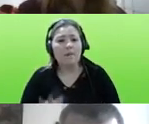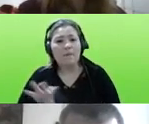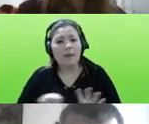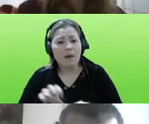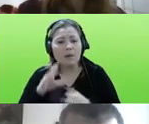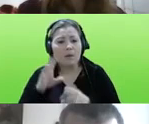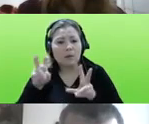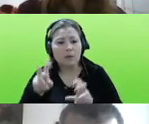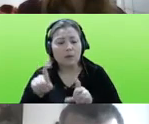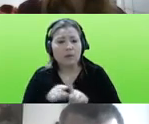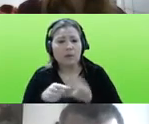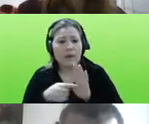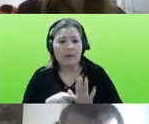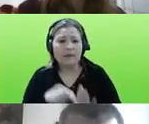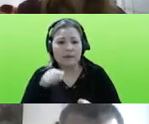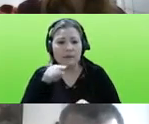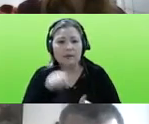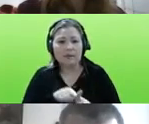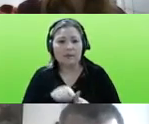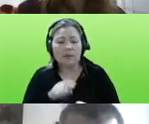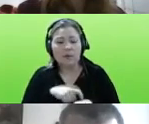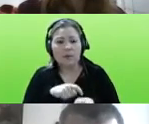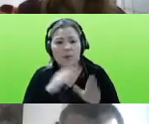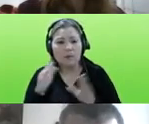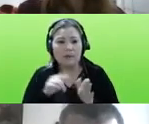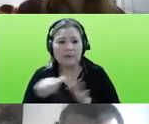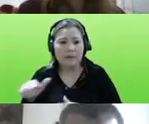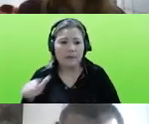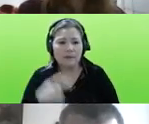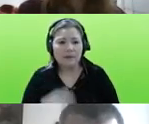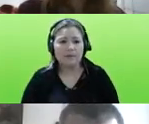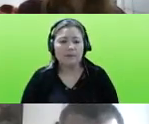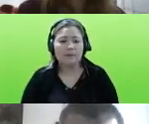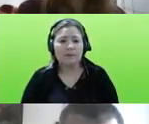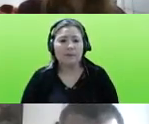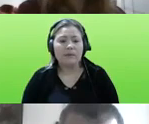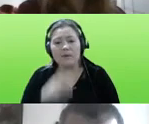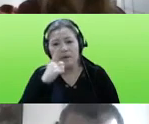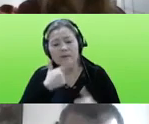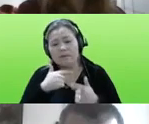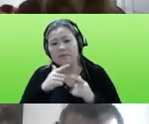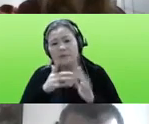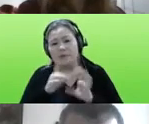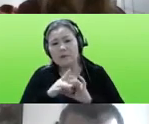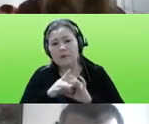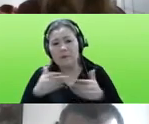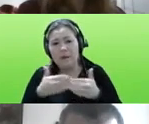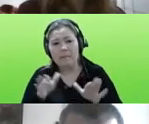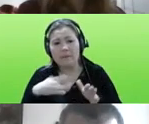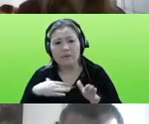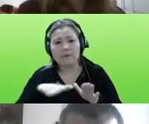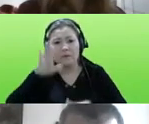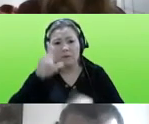e apresentar aqui, então, durante essas semanas, e está desde já aberto aqui se candidate.